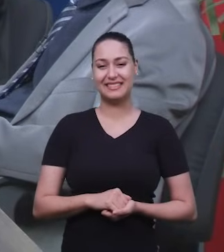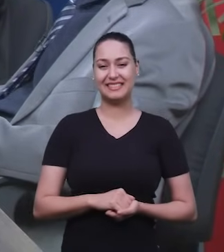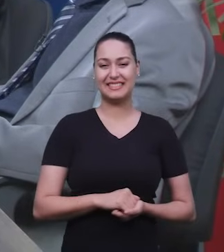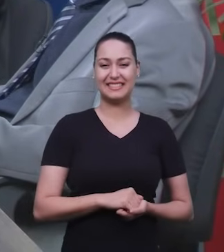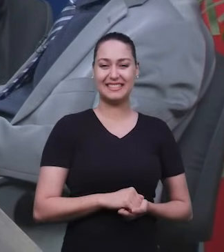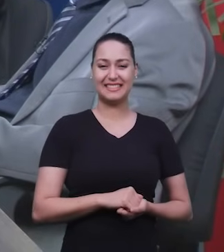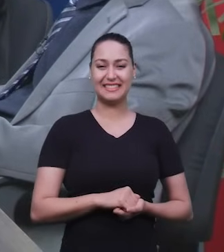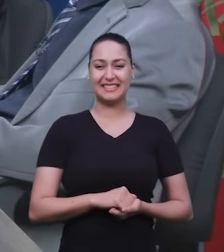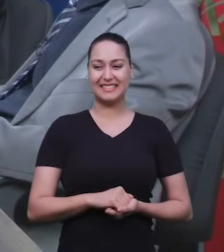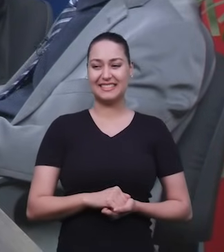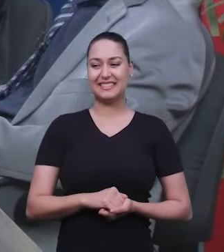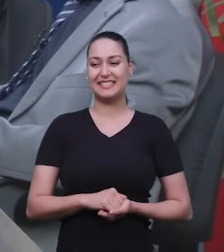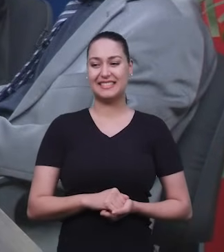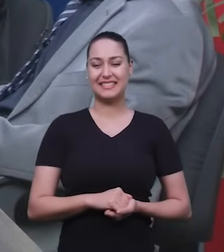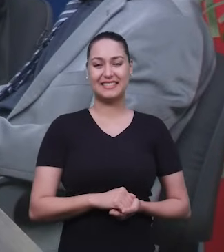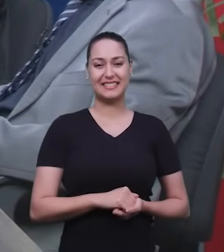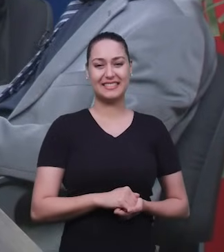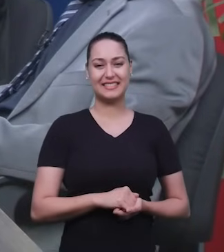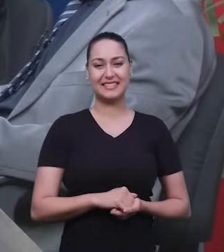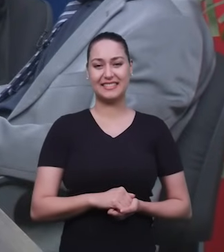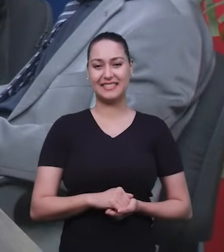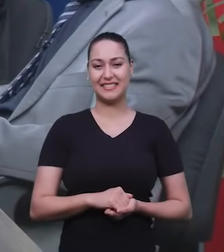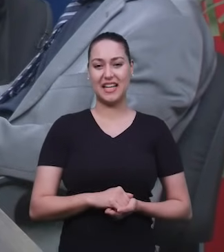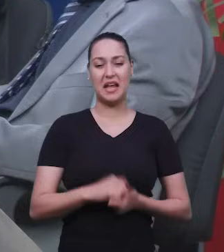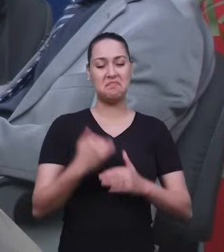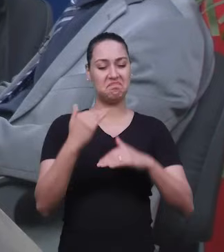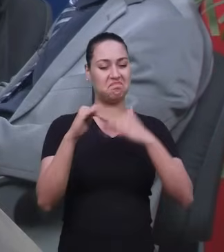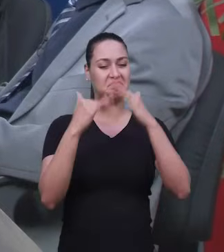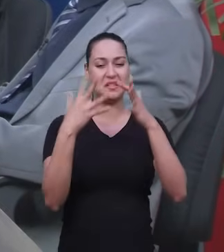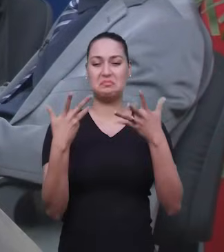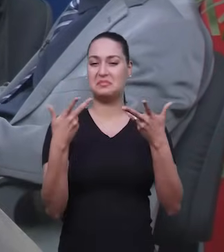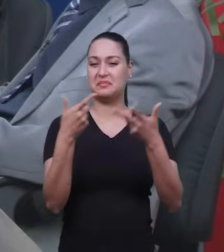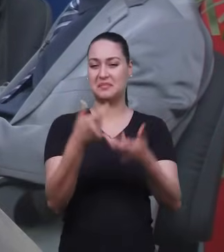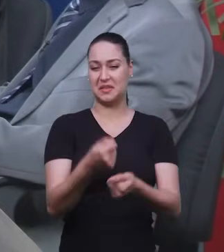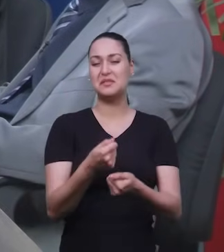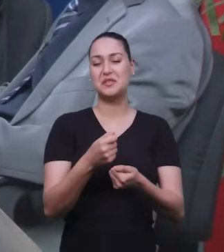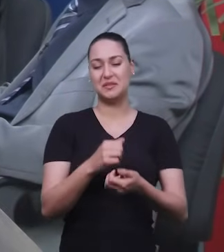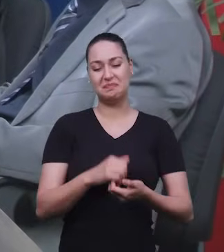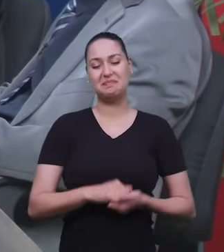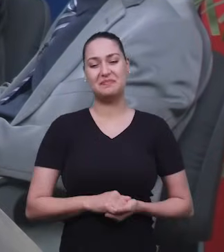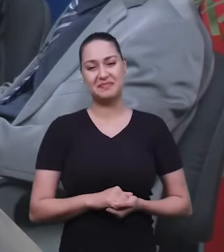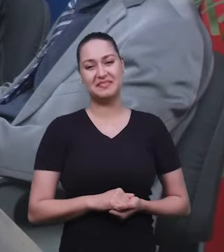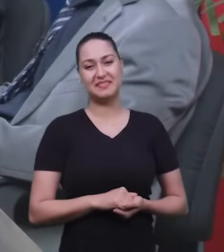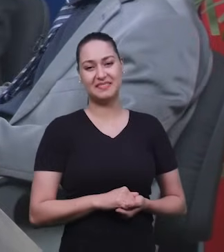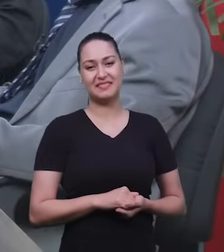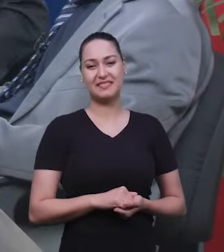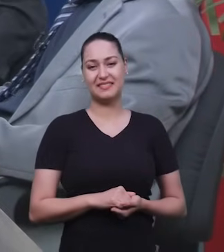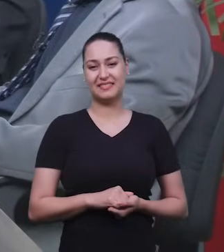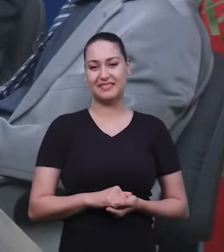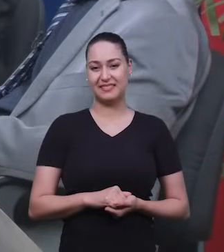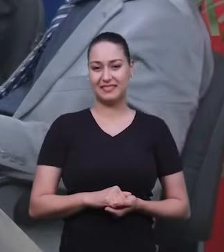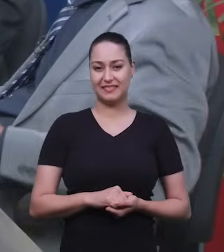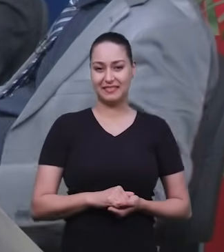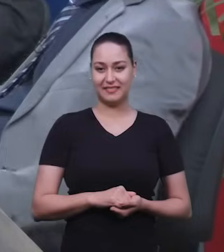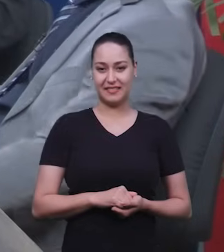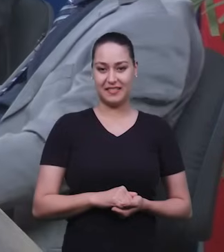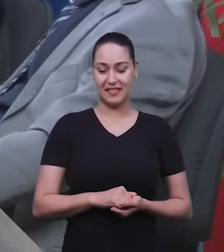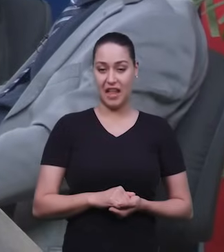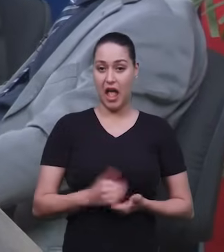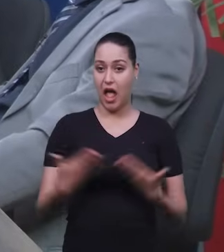a palavra que eu tenho para dizer agora é edificante. Edificante, maravilhoso. Nós estamos